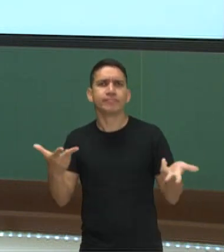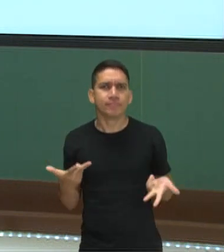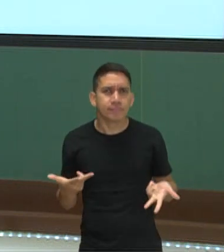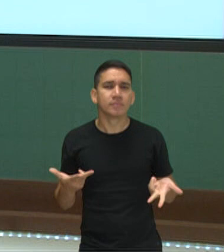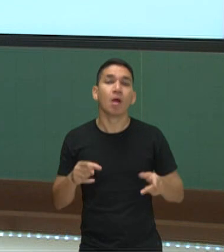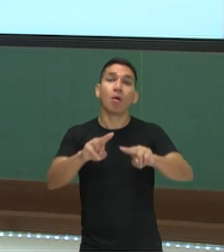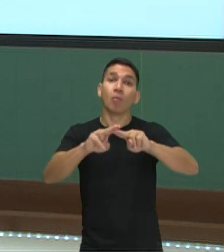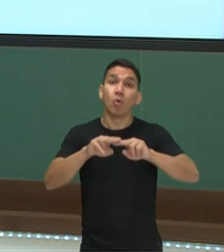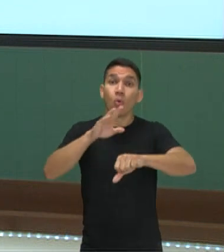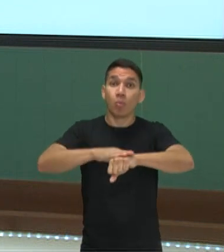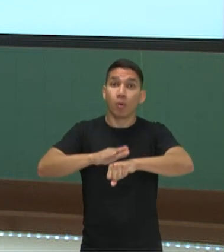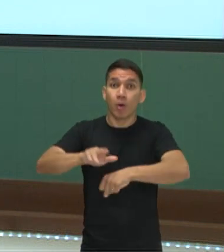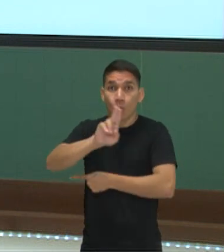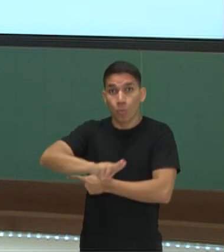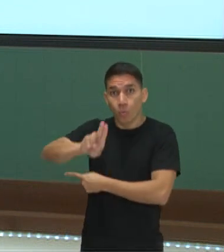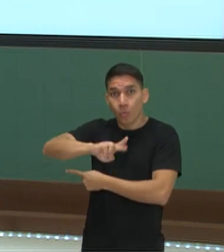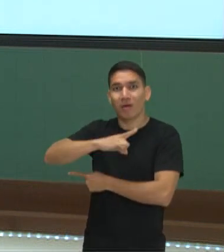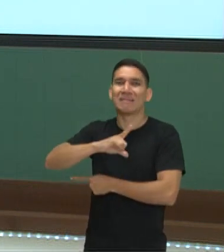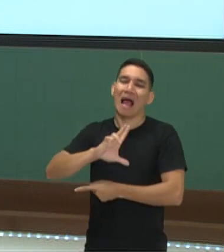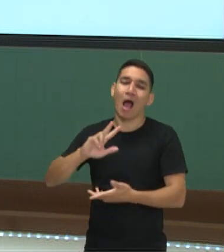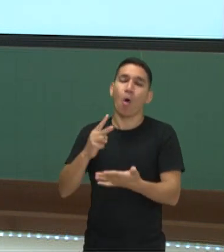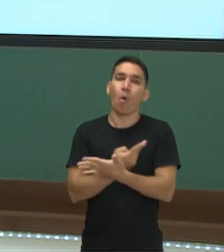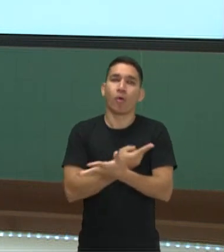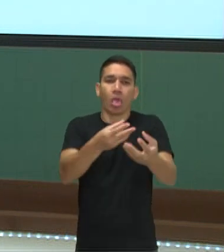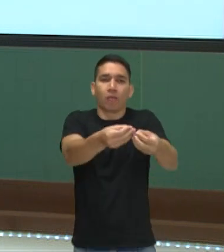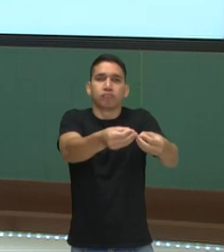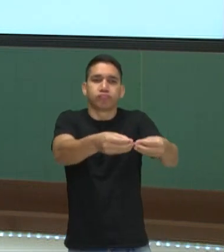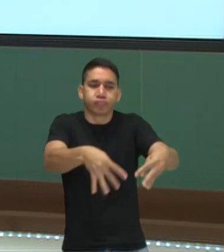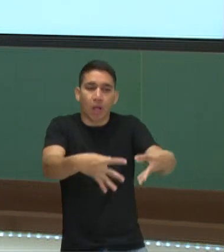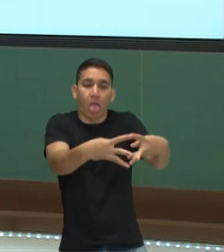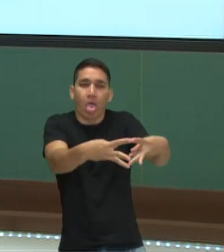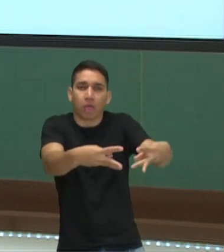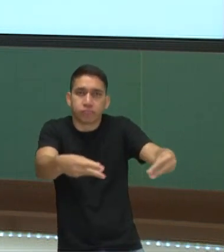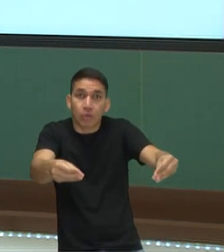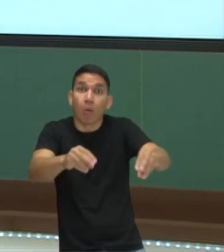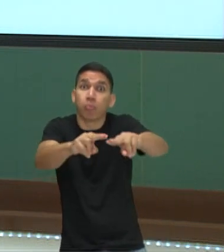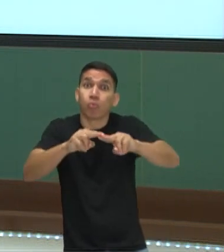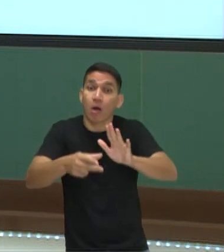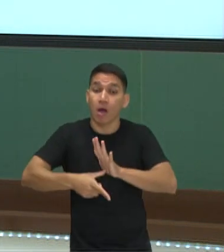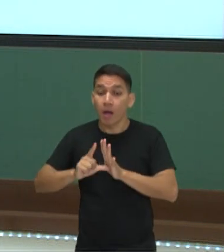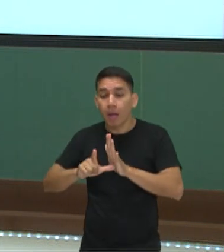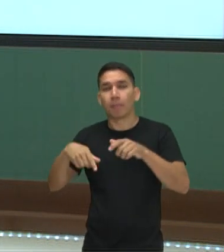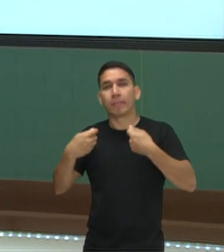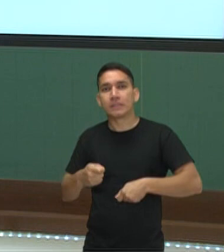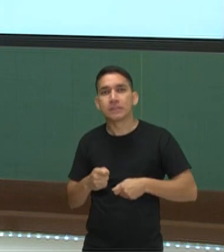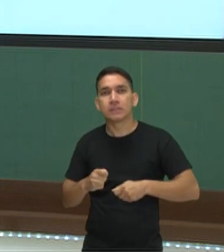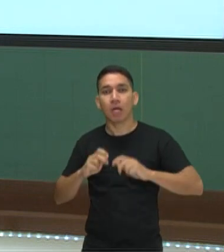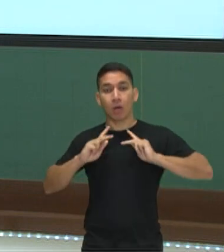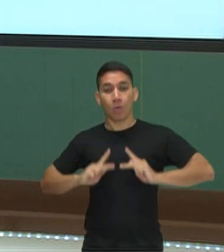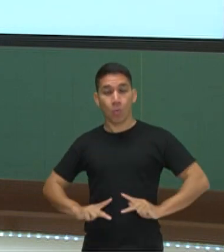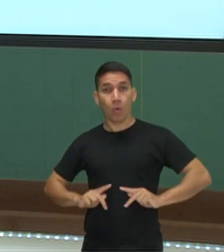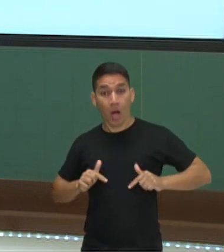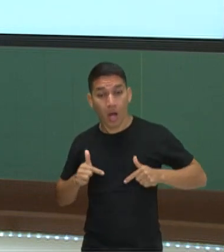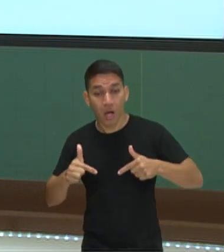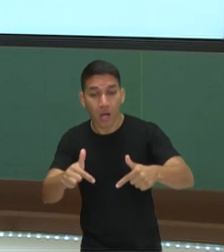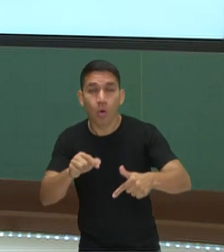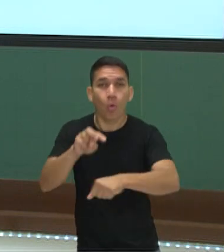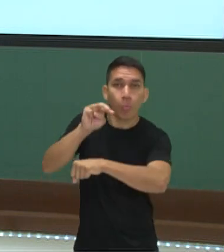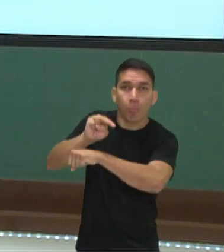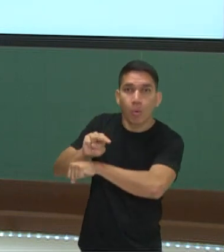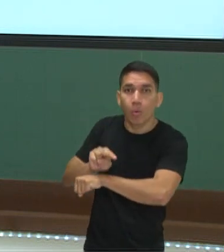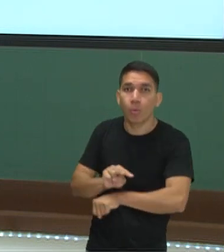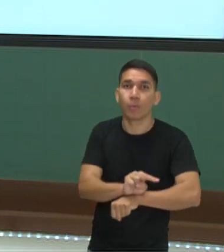ao utilizar, nós estamos degradando. Então, nós temos que ter ações, atitudes para a